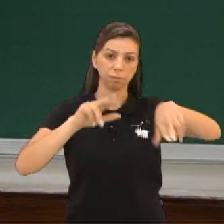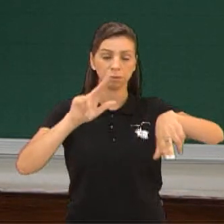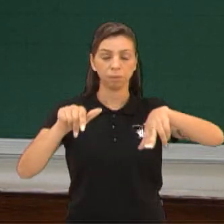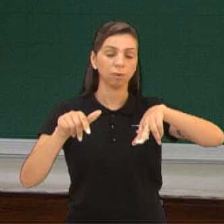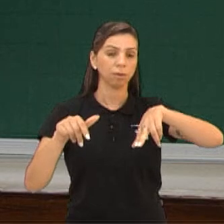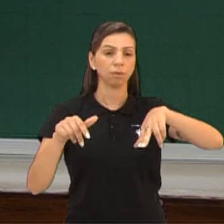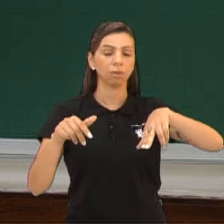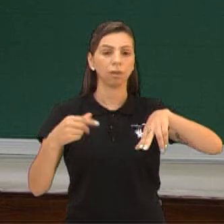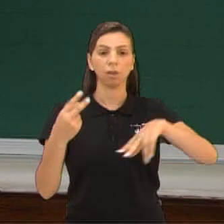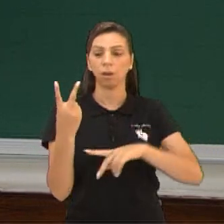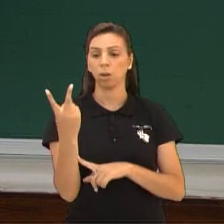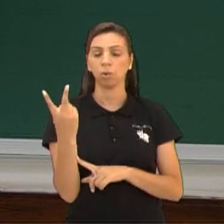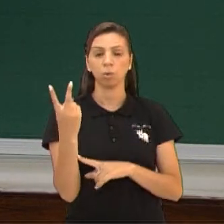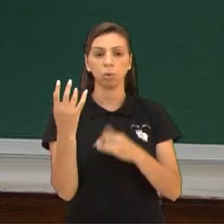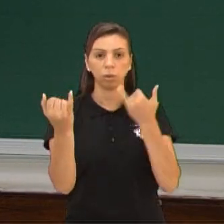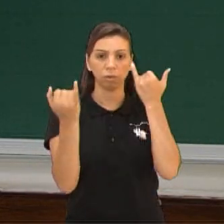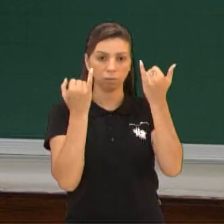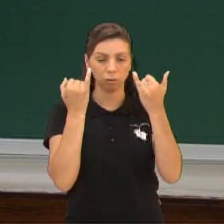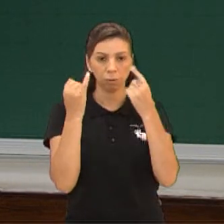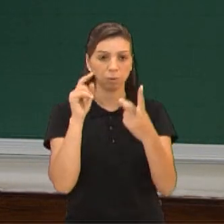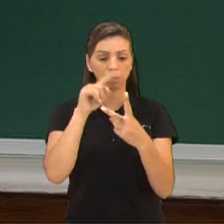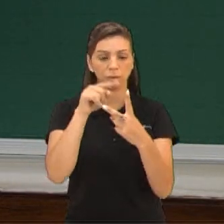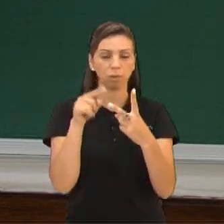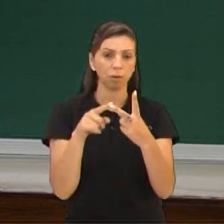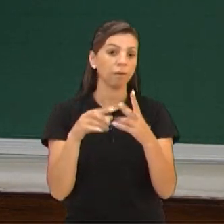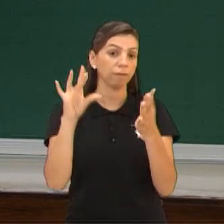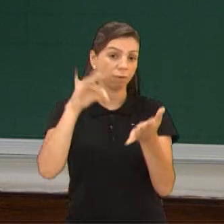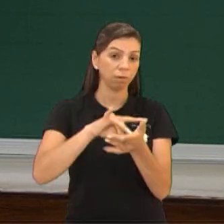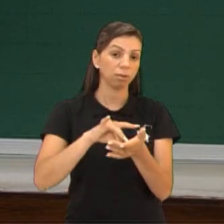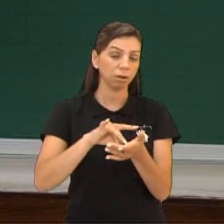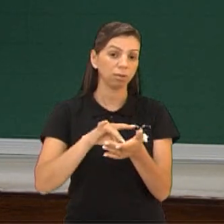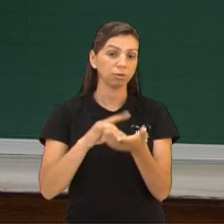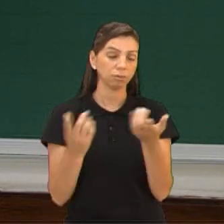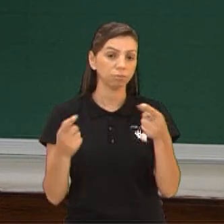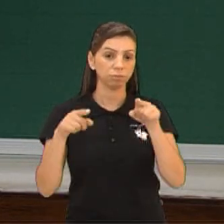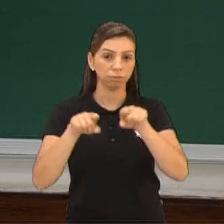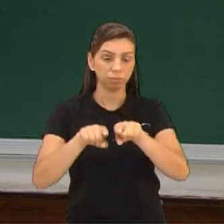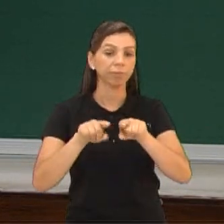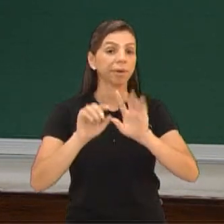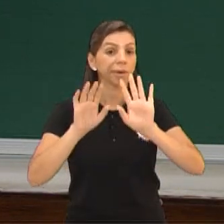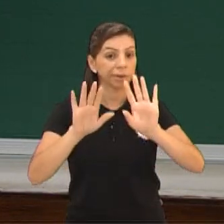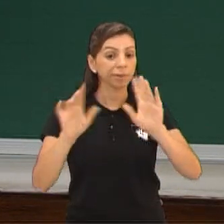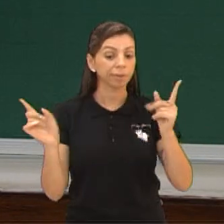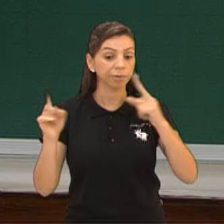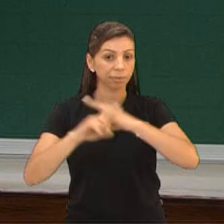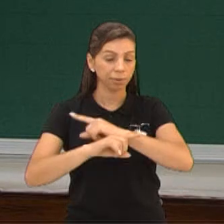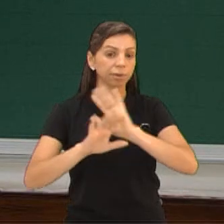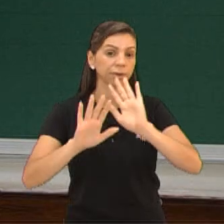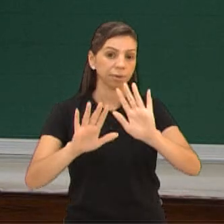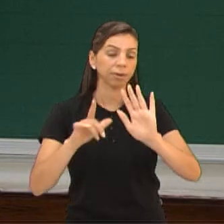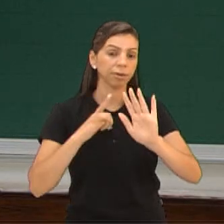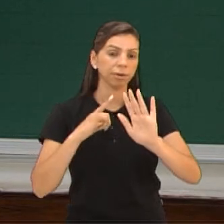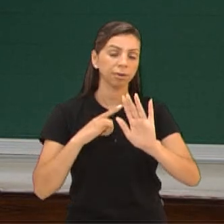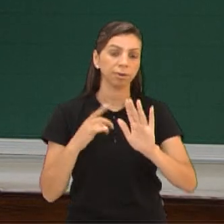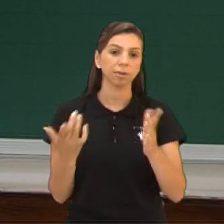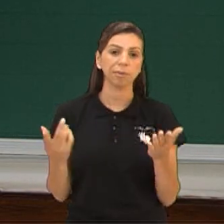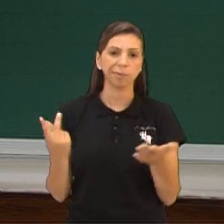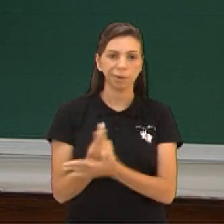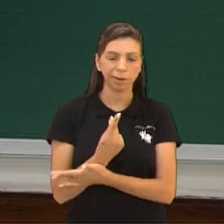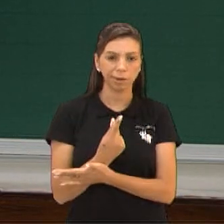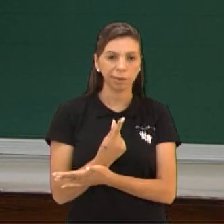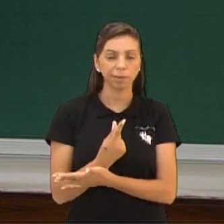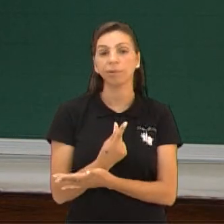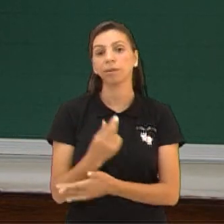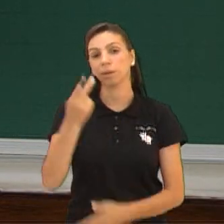duas informações sejam verdadeiras ao mesmo tempo, mesmo que estas sejam contraditórias. Então, as antinomias são equívocos que